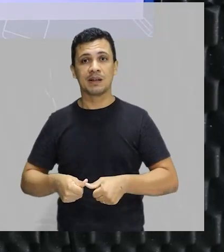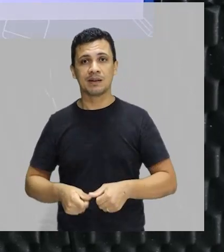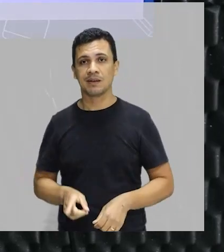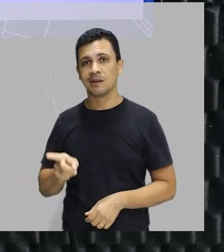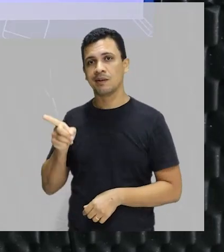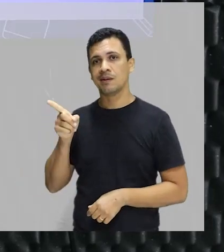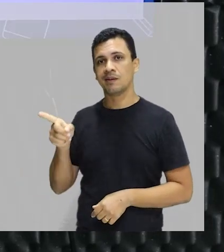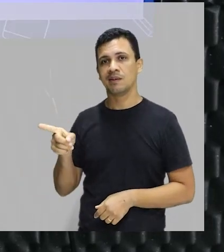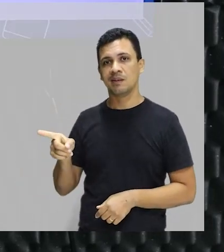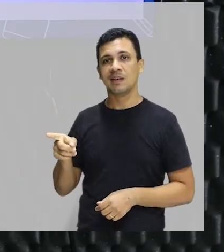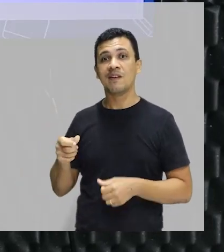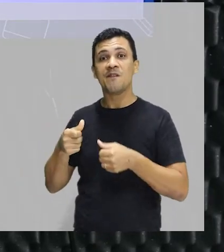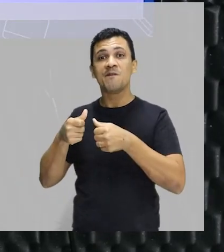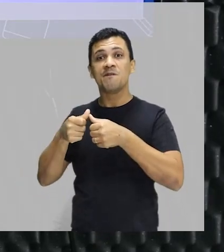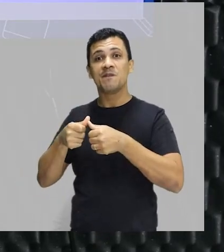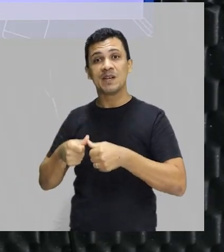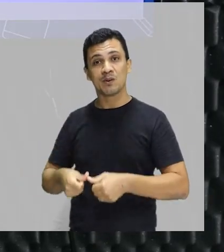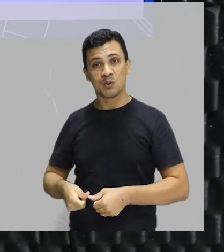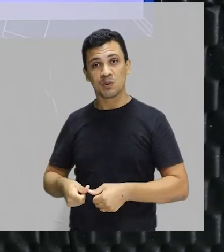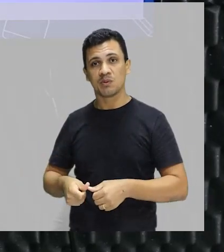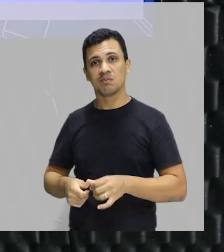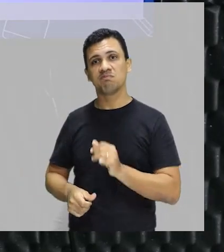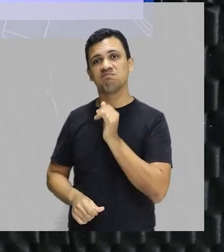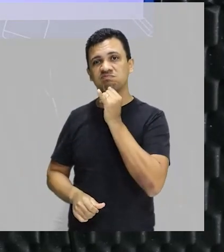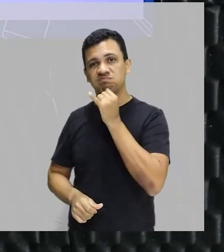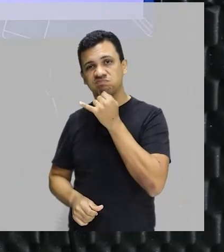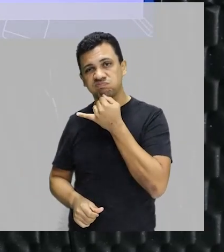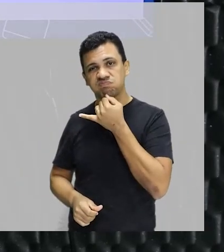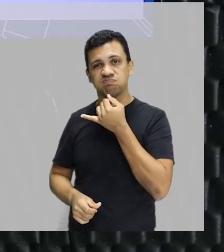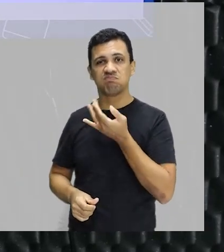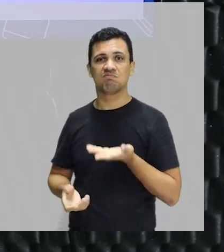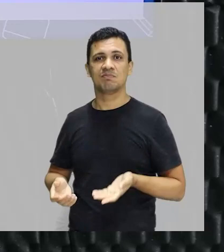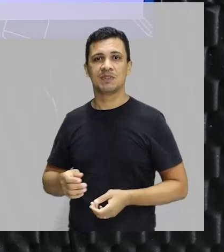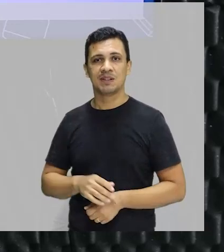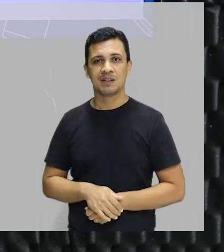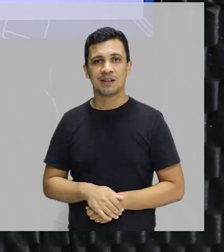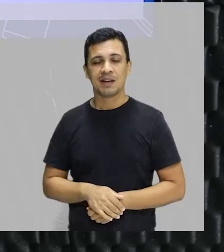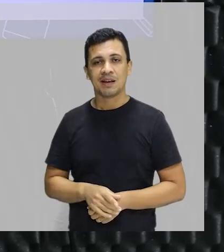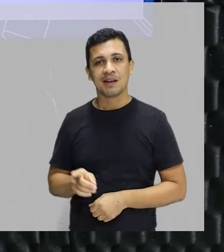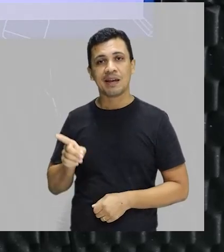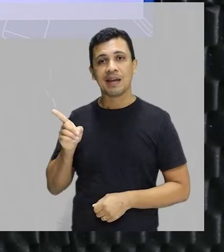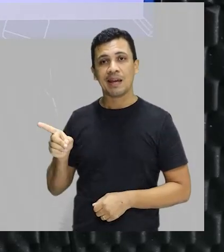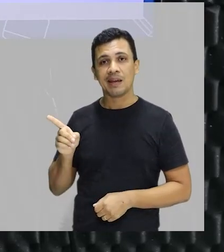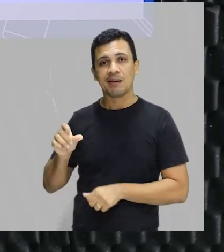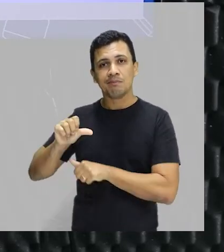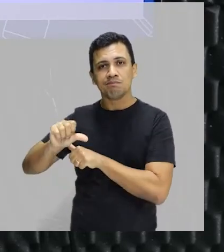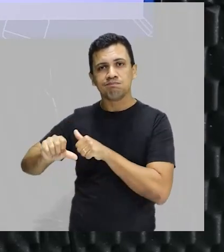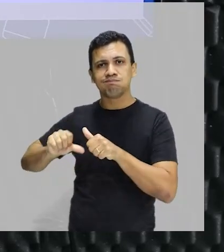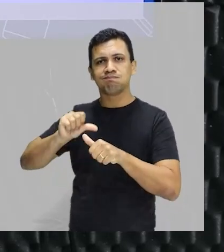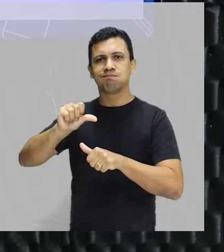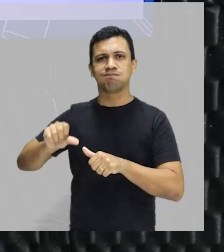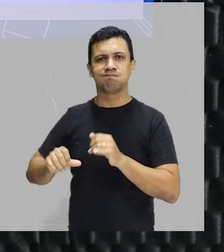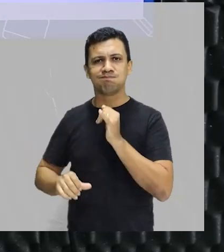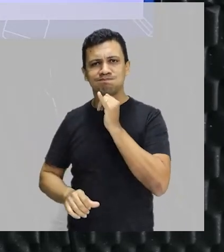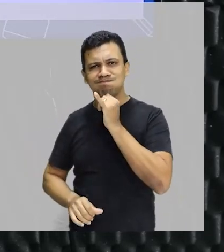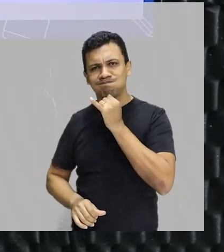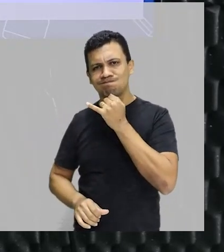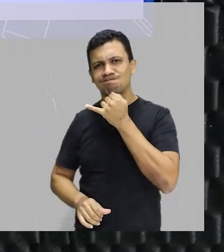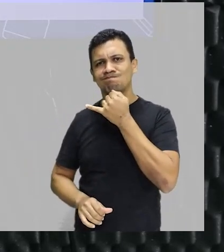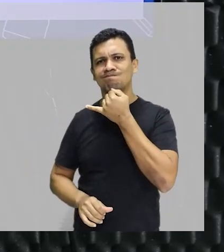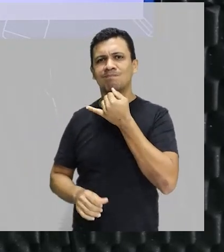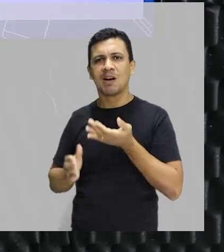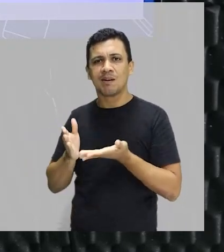ficou chateado, então, he was upset. Ele se tornou chateado, ele ficou